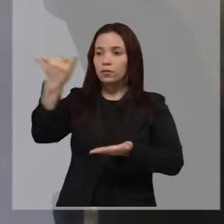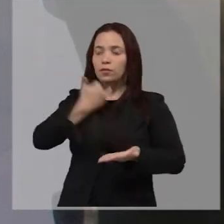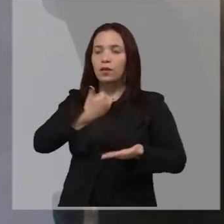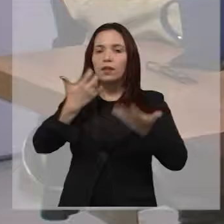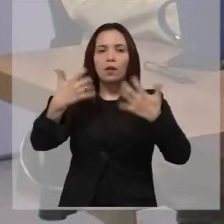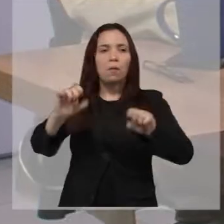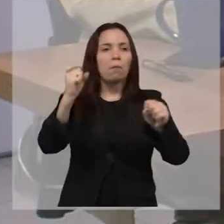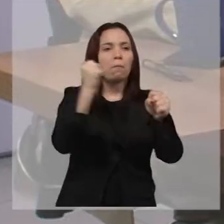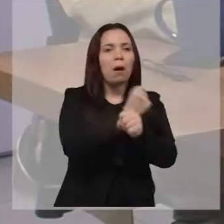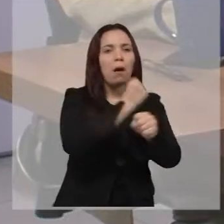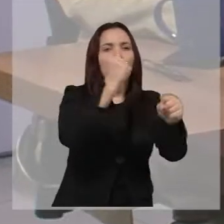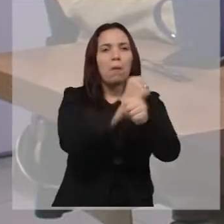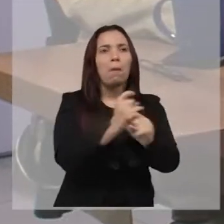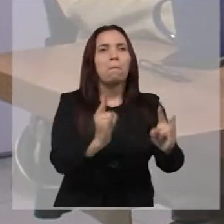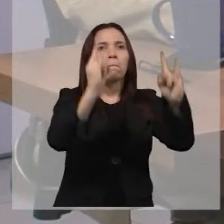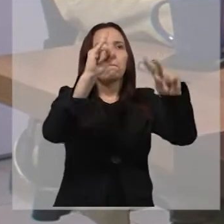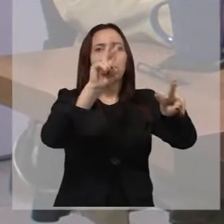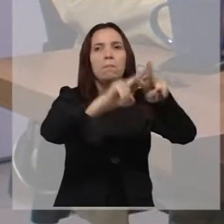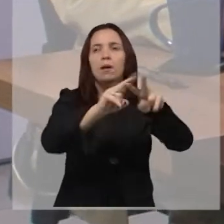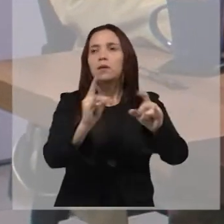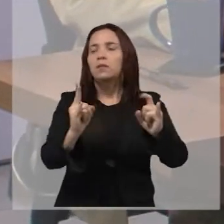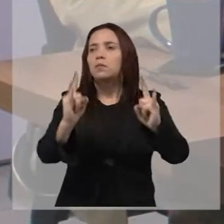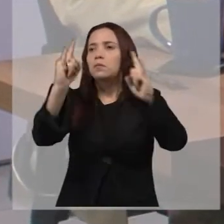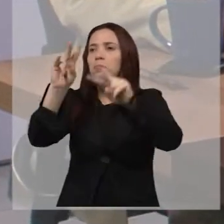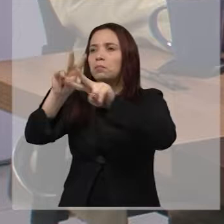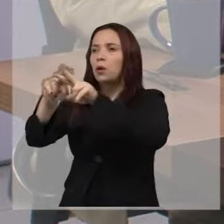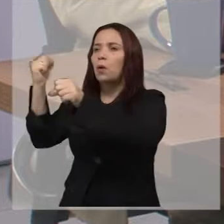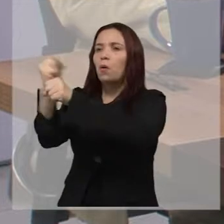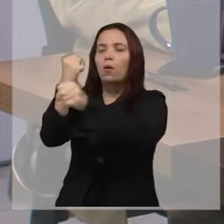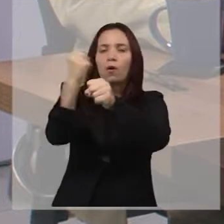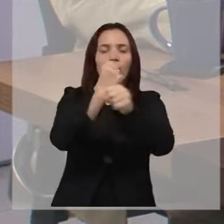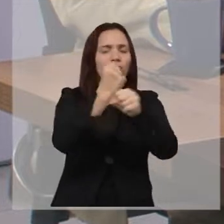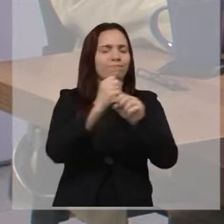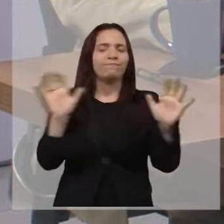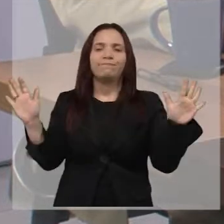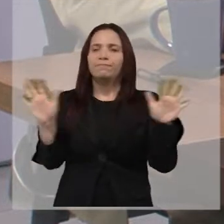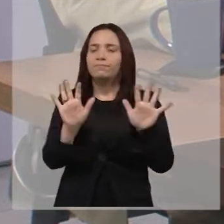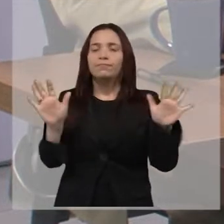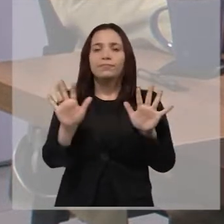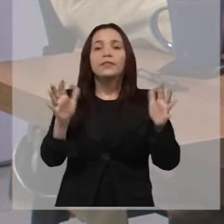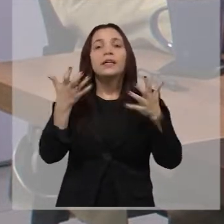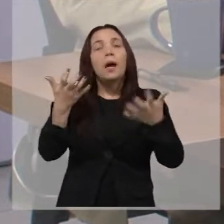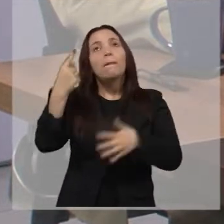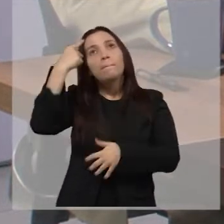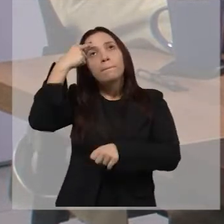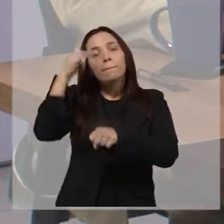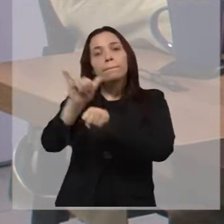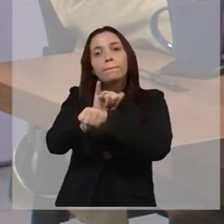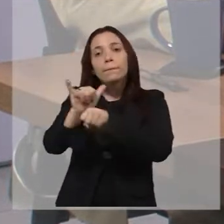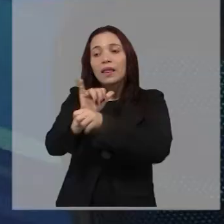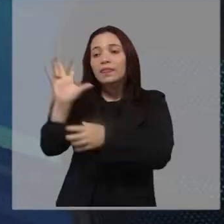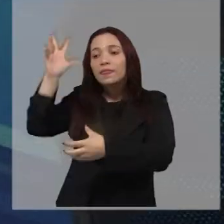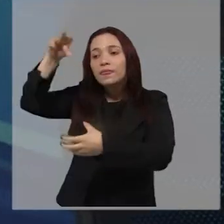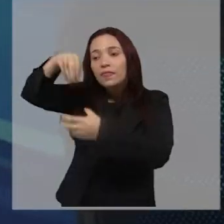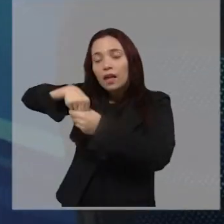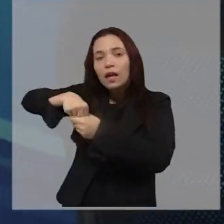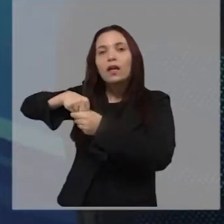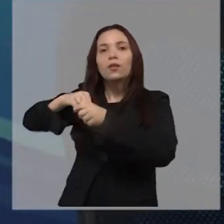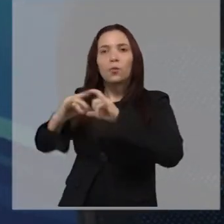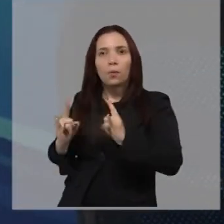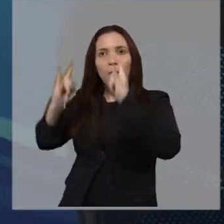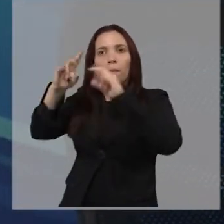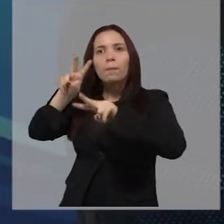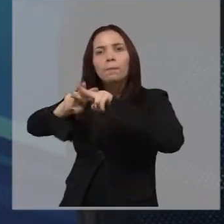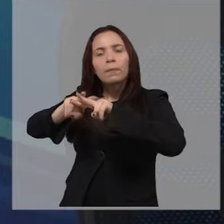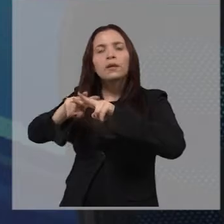não mais construir presídios ou terminar apenas os que estavam sendo finalizados, né, de expandir dentro das unidades